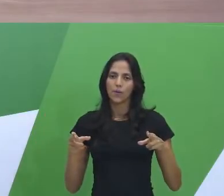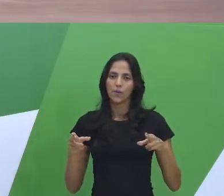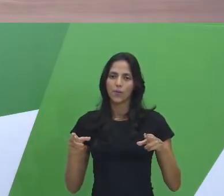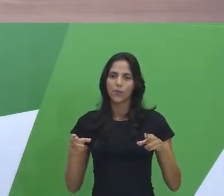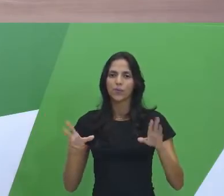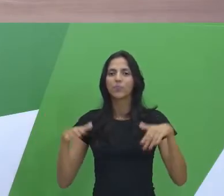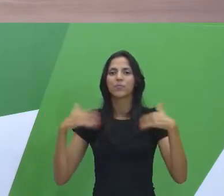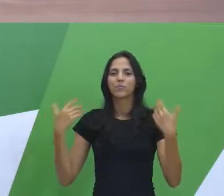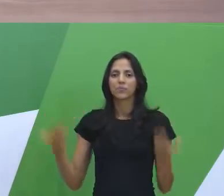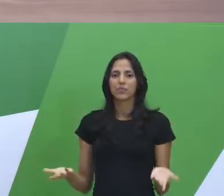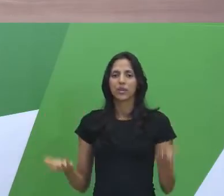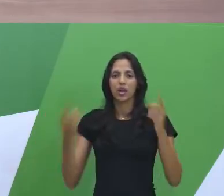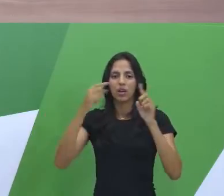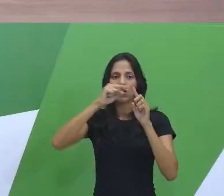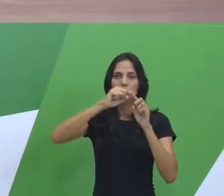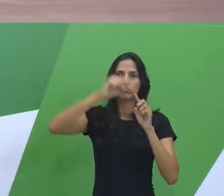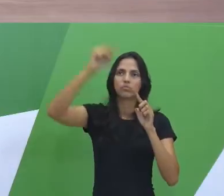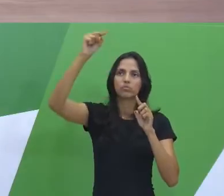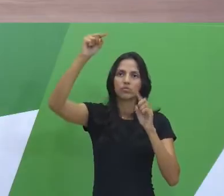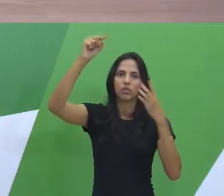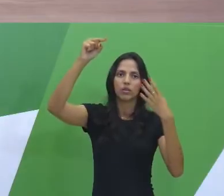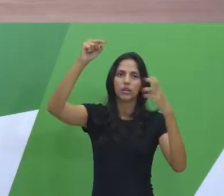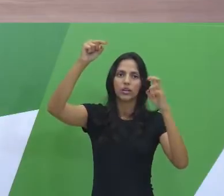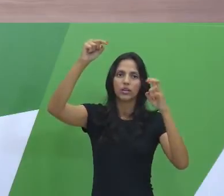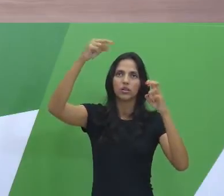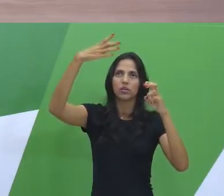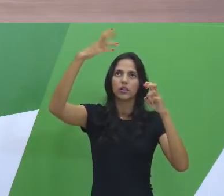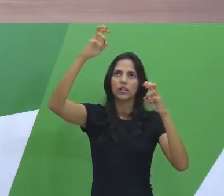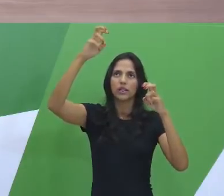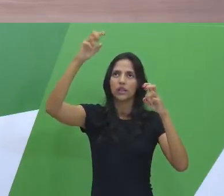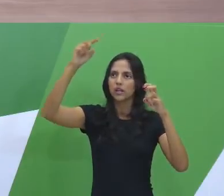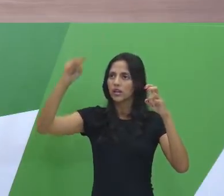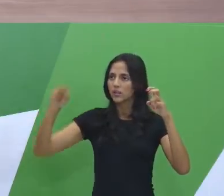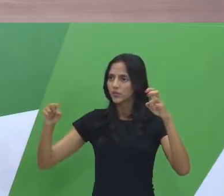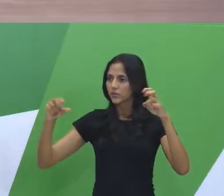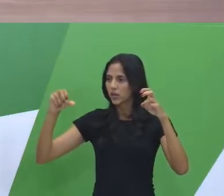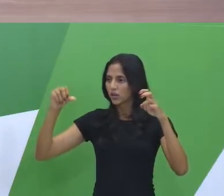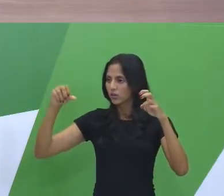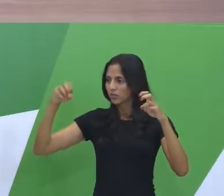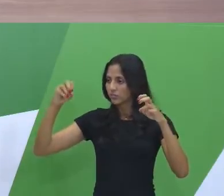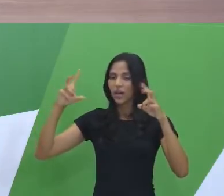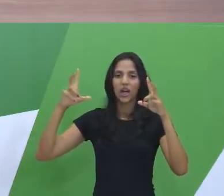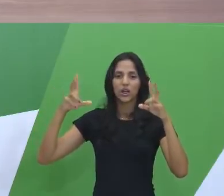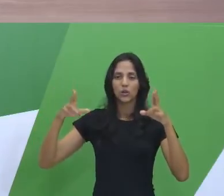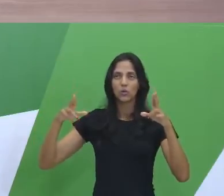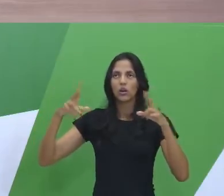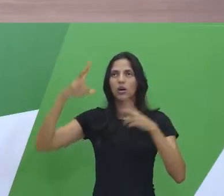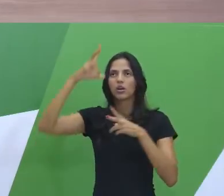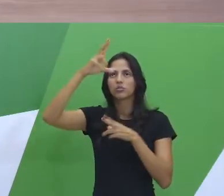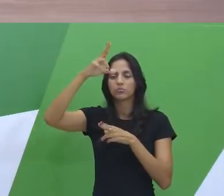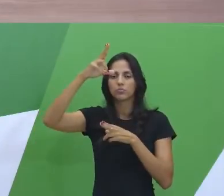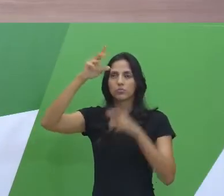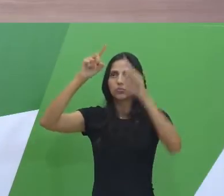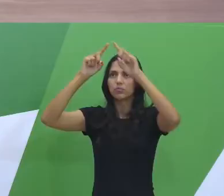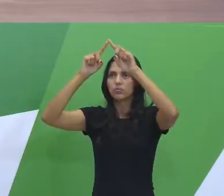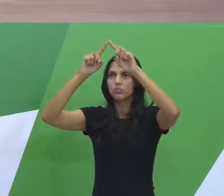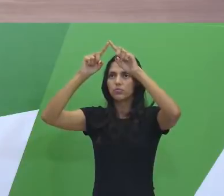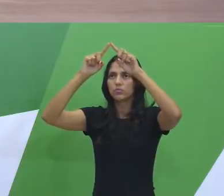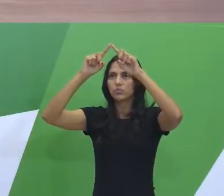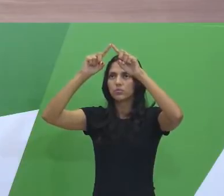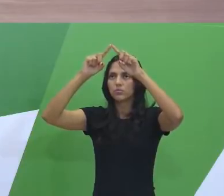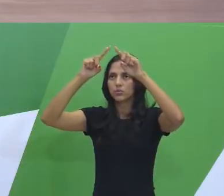Tranquilo? Esse triângulo ele também tem umas características próprias. Ele tem 2 lados iguais, os ângulos da base são